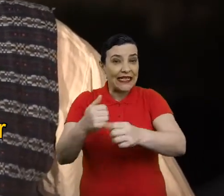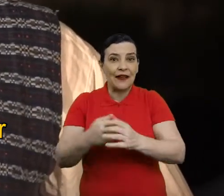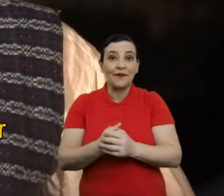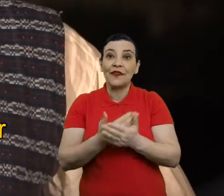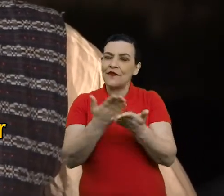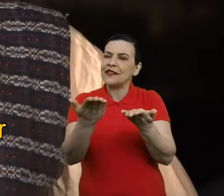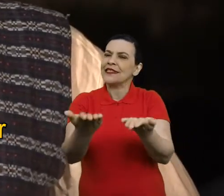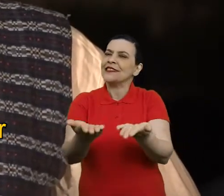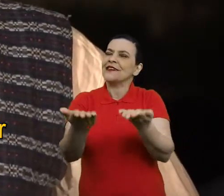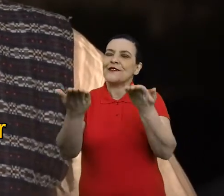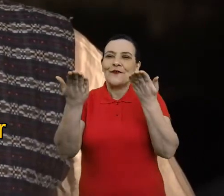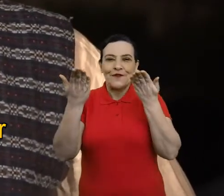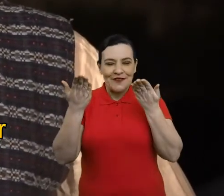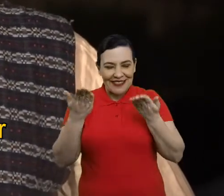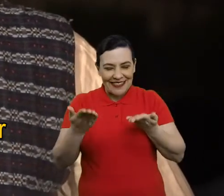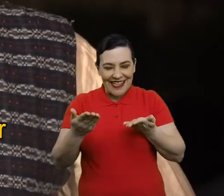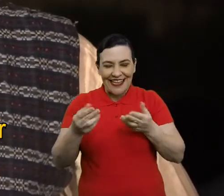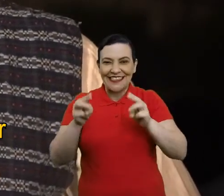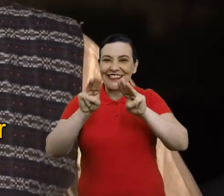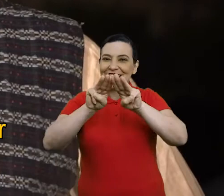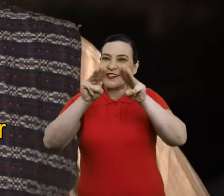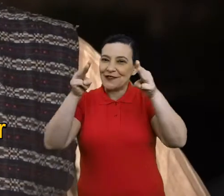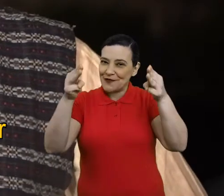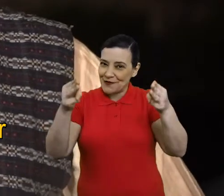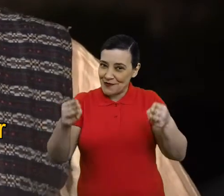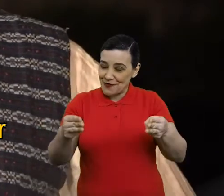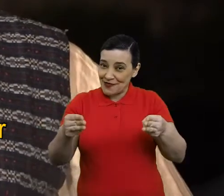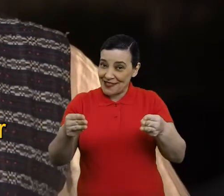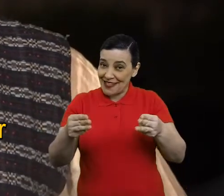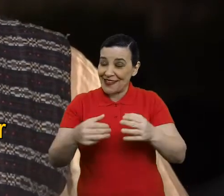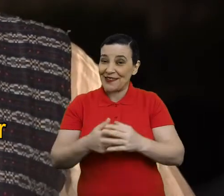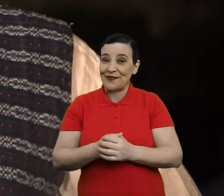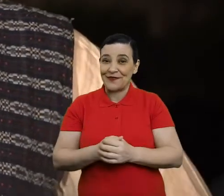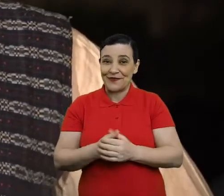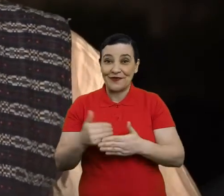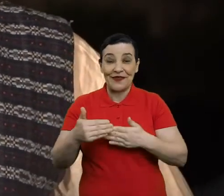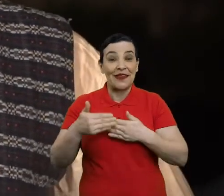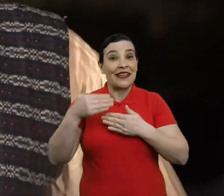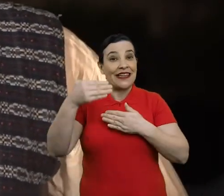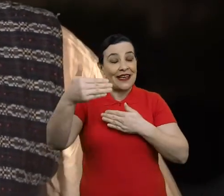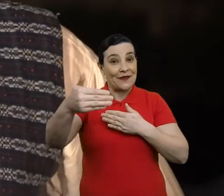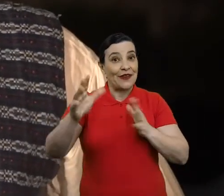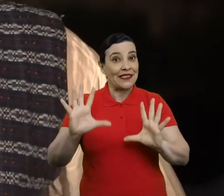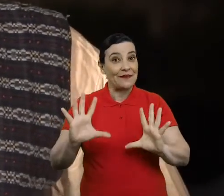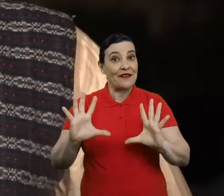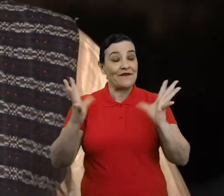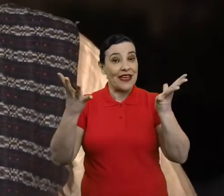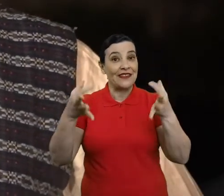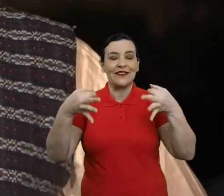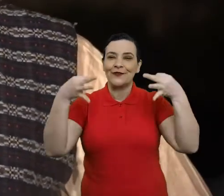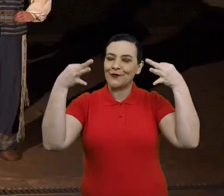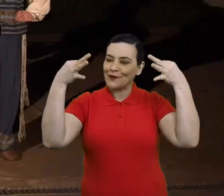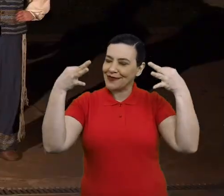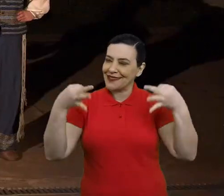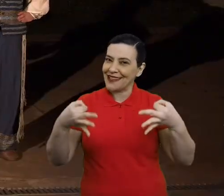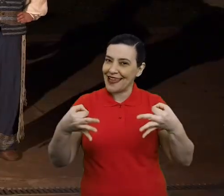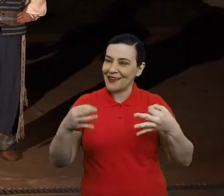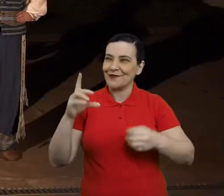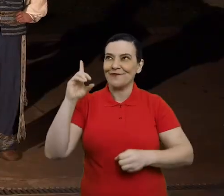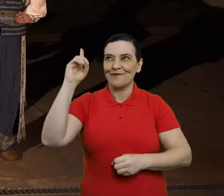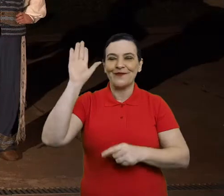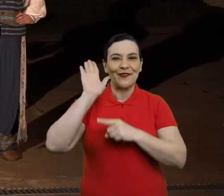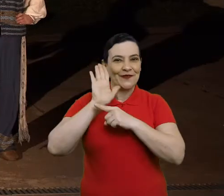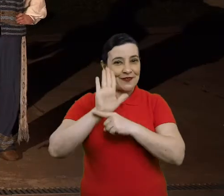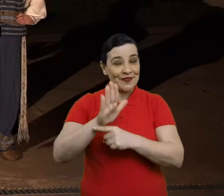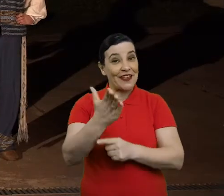Se vocês estão convidadíssimos para vir aqui no museu na próxima edição, vai estar tudo normal, se Deus quiser. E aí vocês